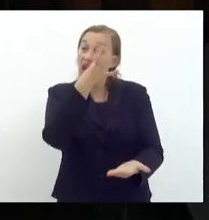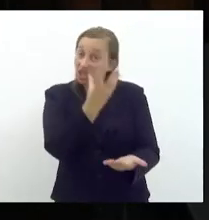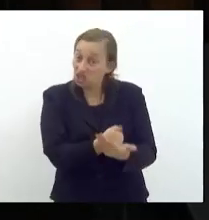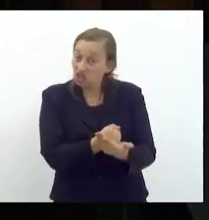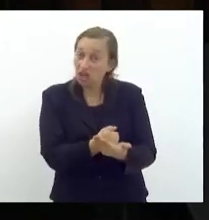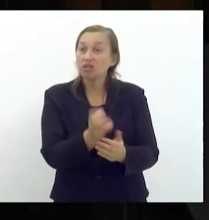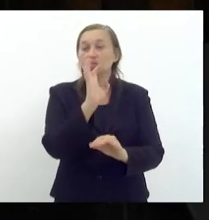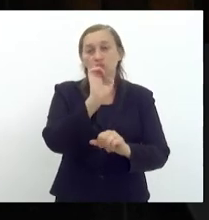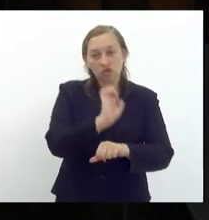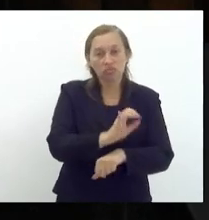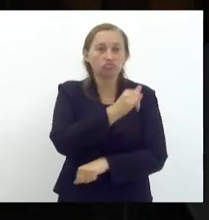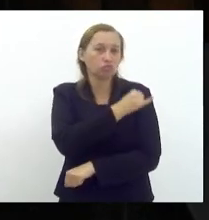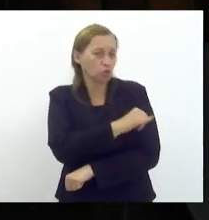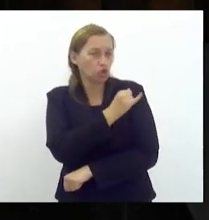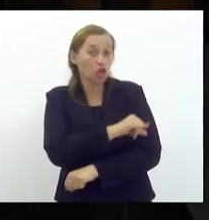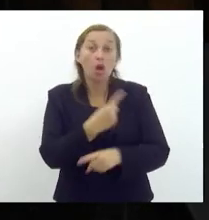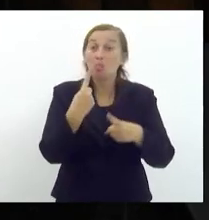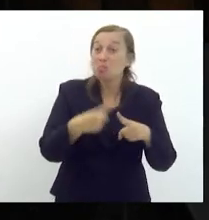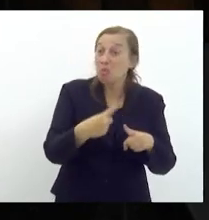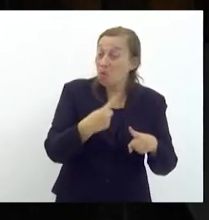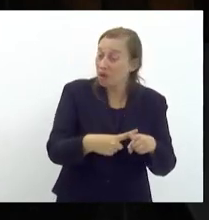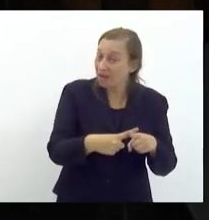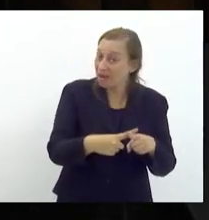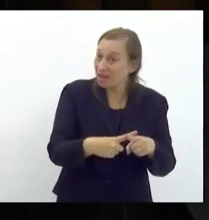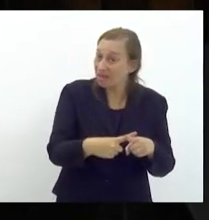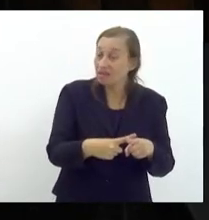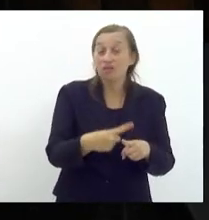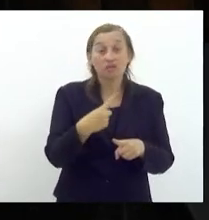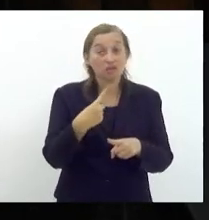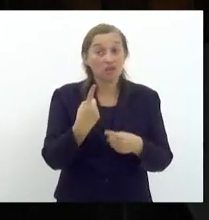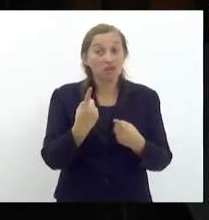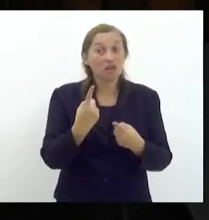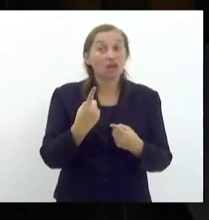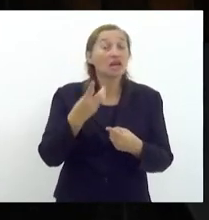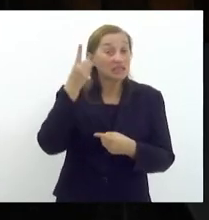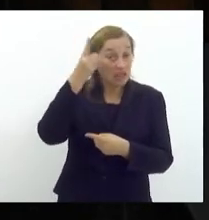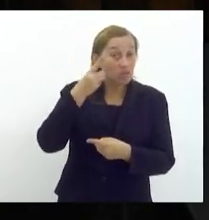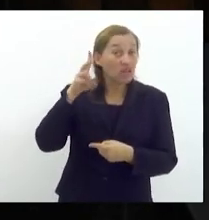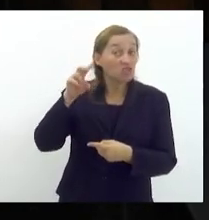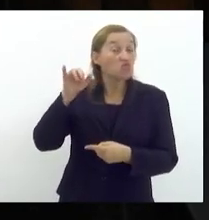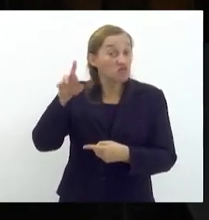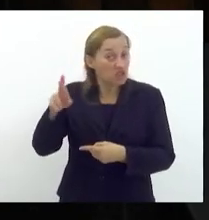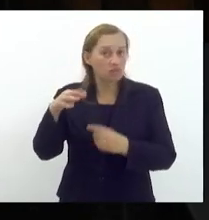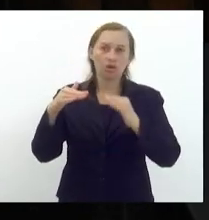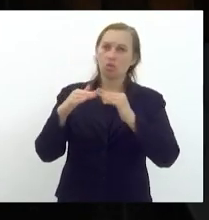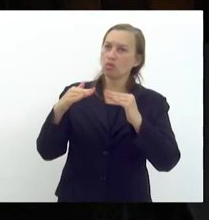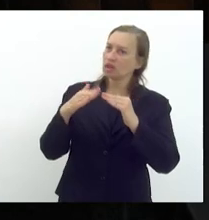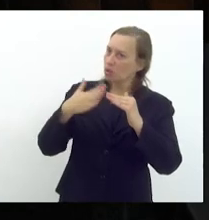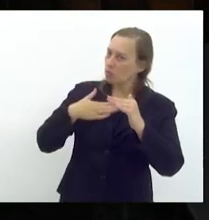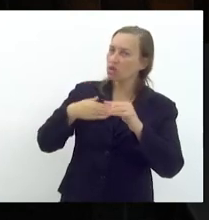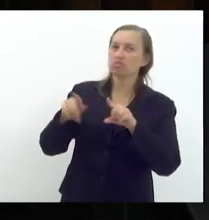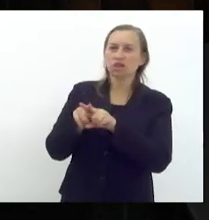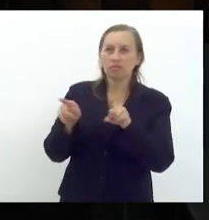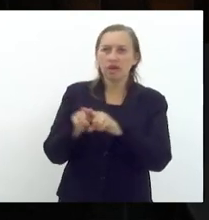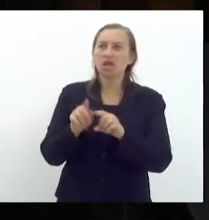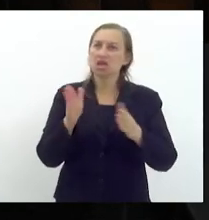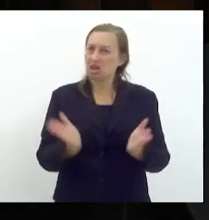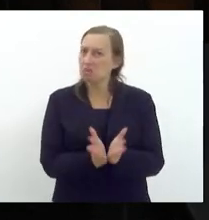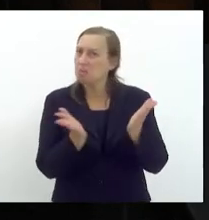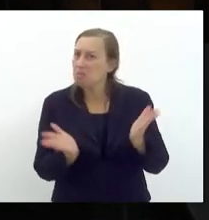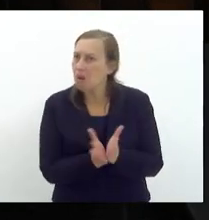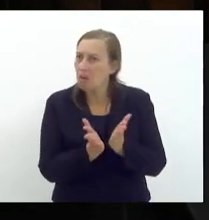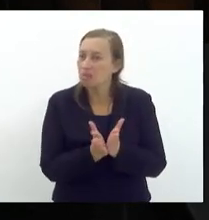no estado do Rio de Janeiro porque há de convir e até o deputado Vitor vai concordar comigo que pobre